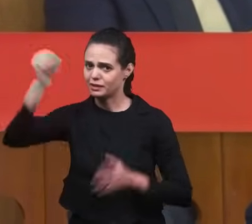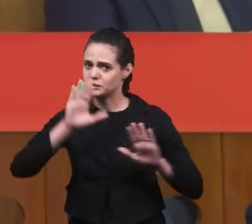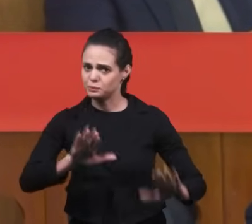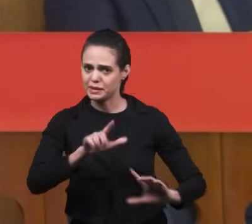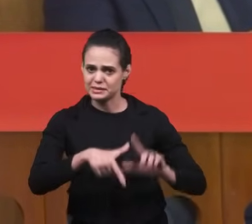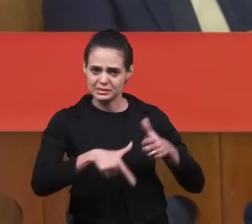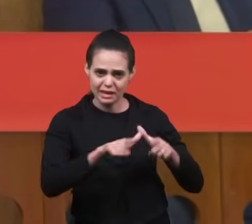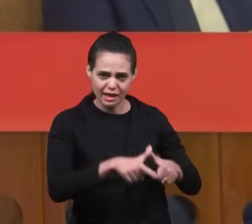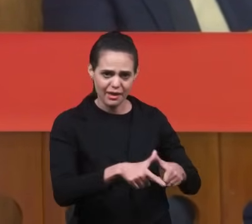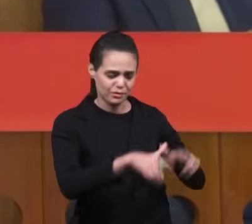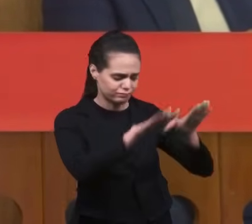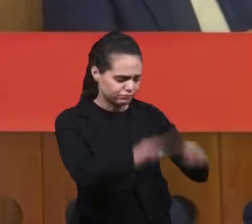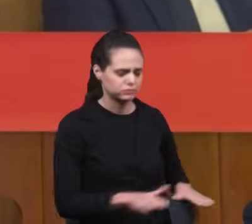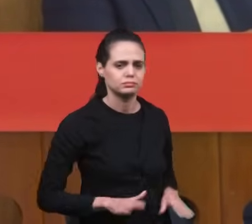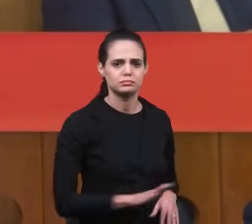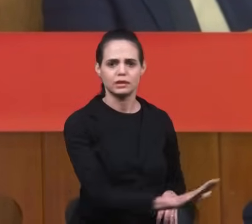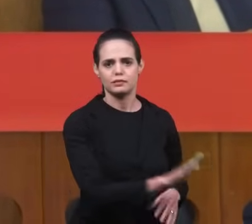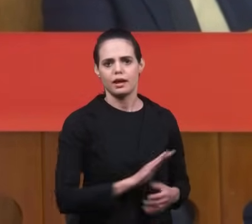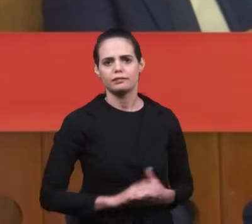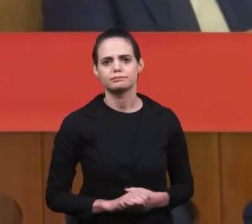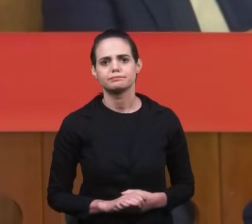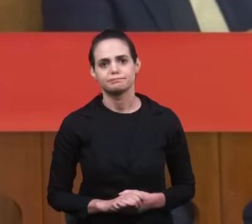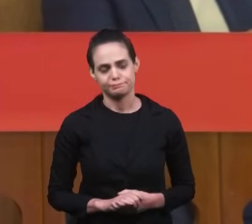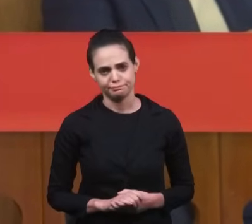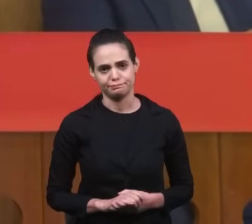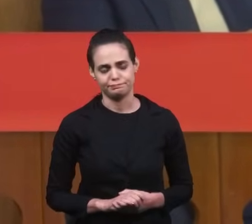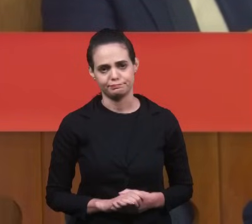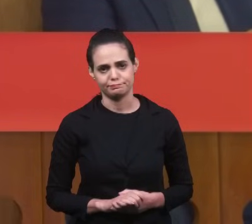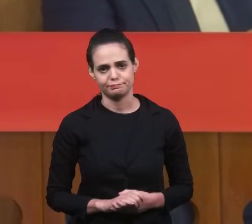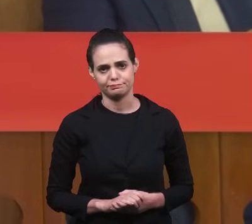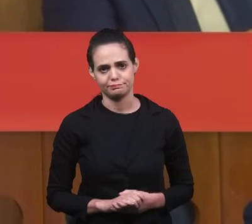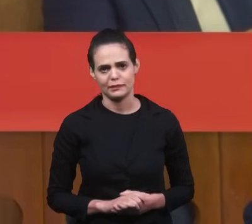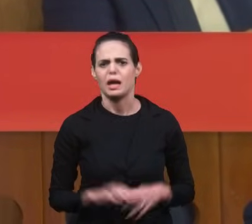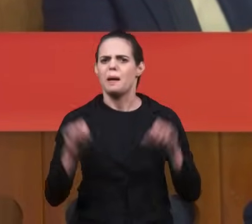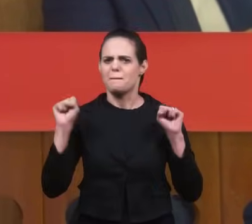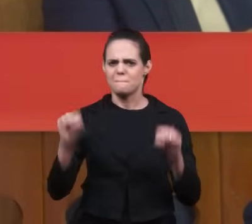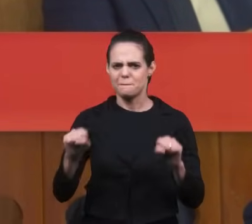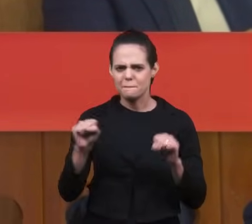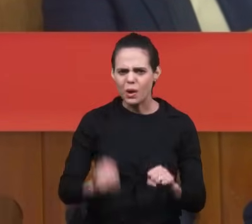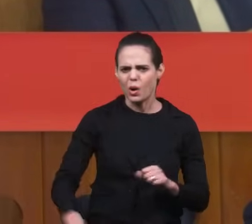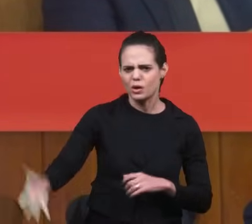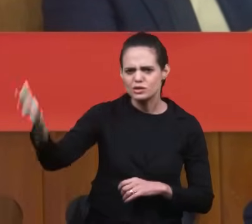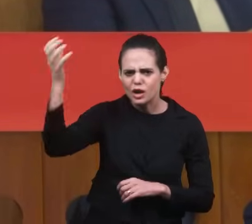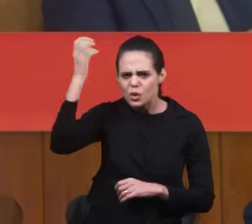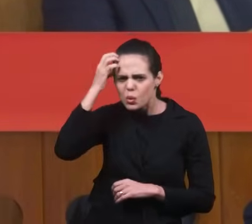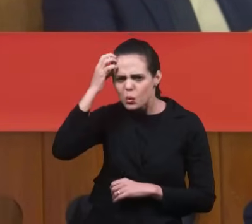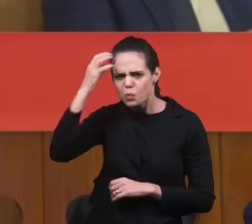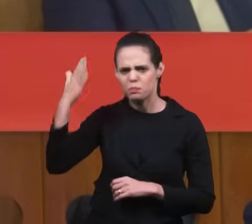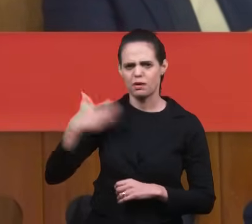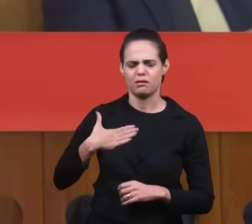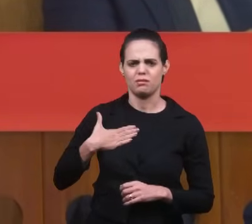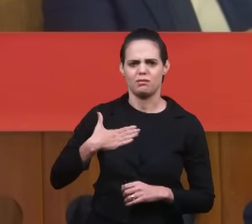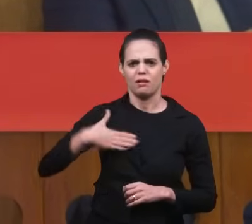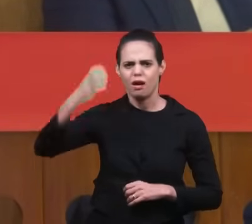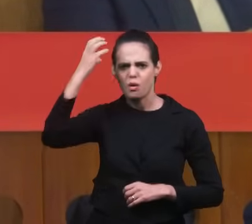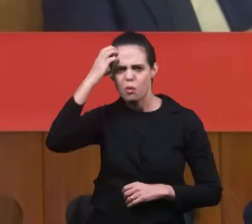nós e sobre os nossos filhos o sangue, caia sobre nós o sangue dele, caia sobre...